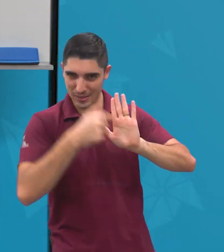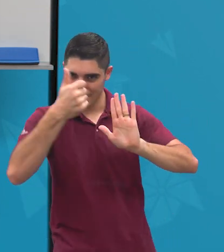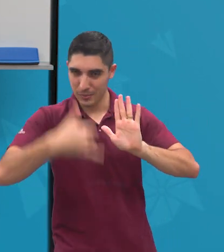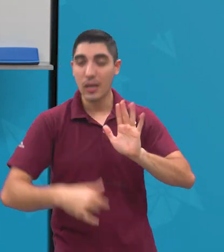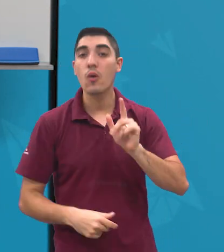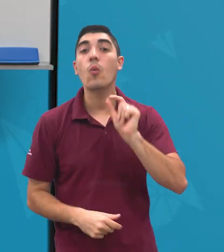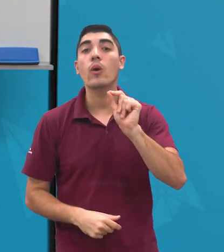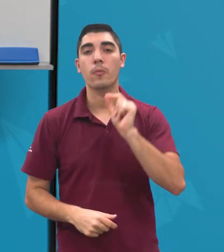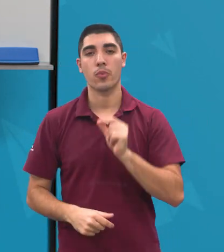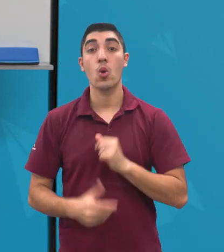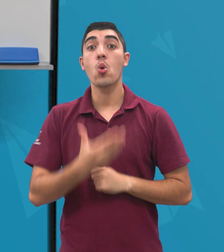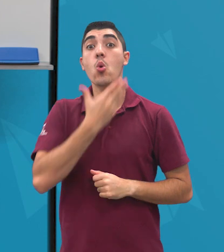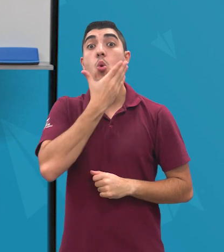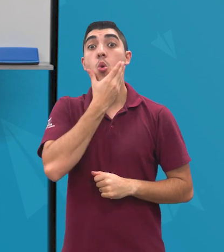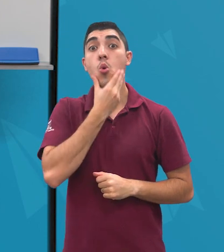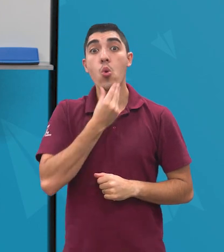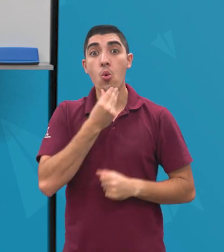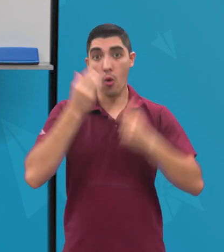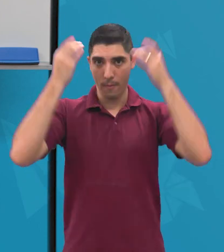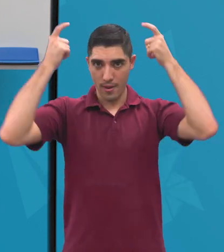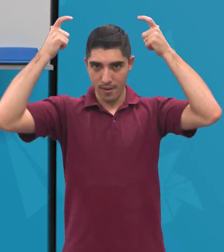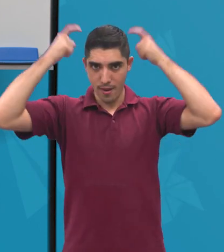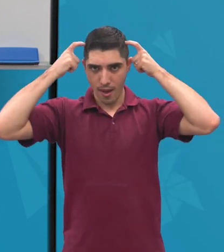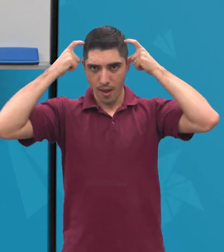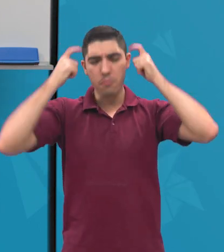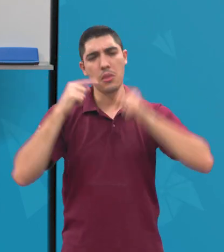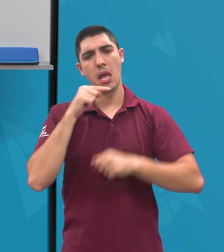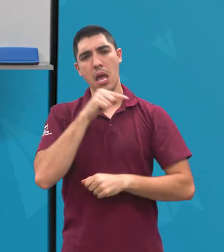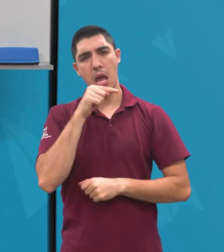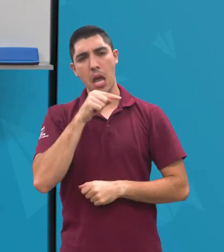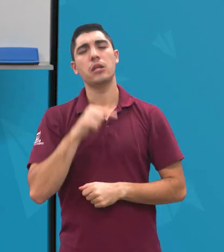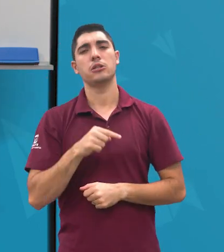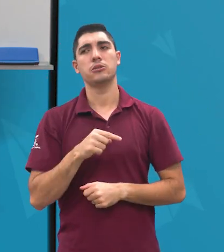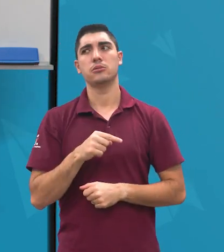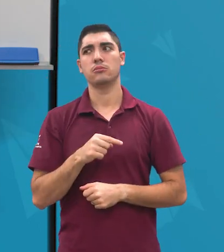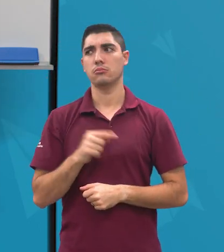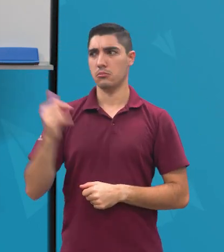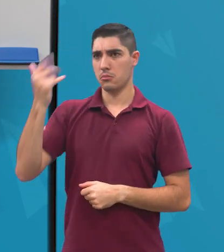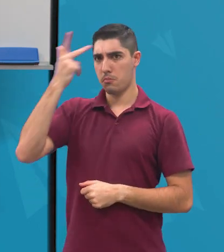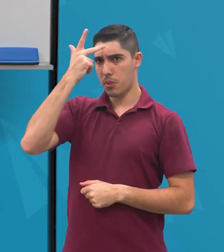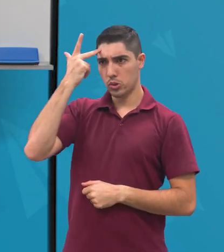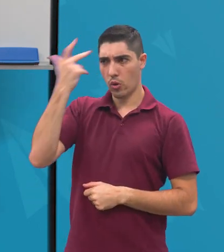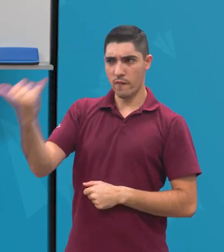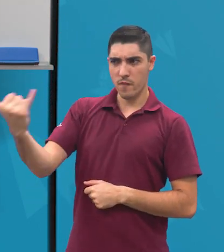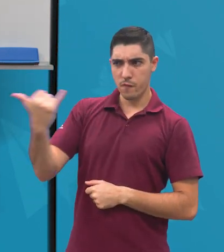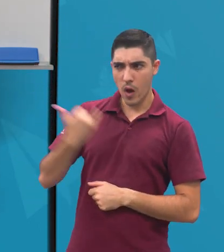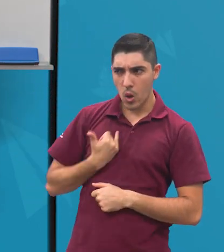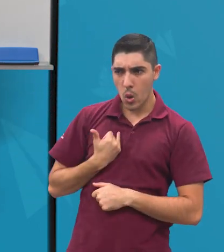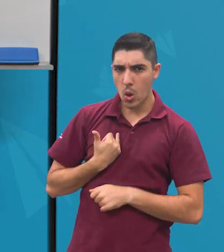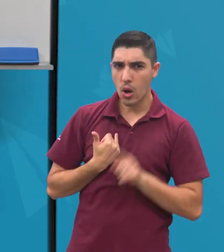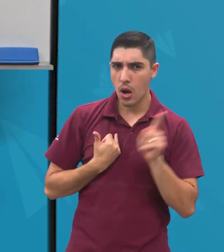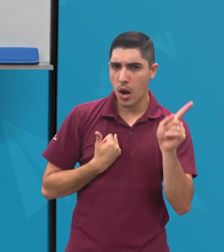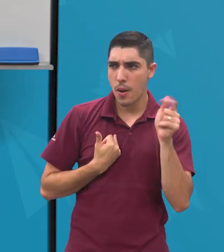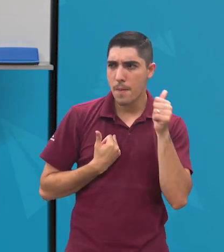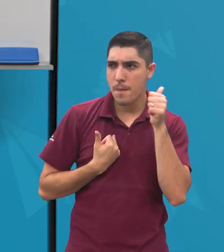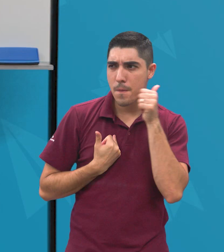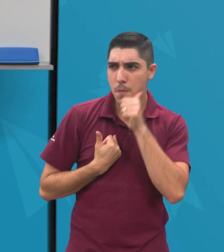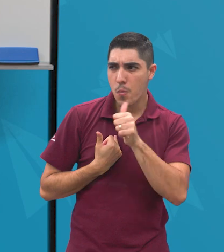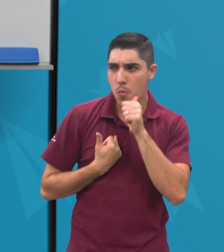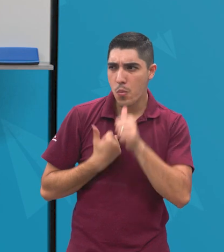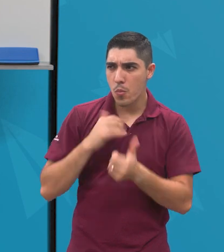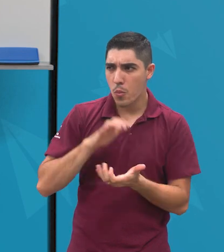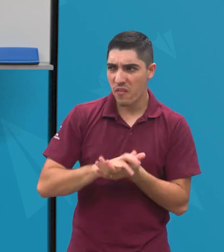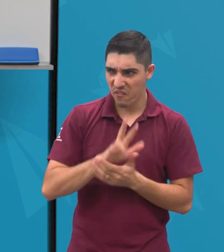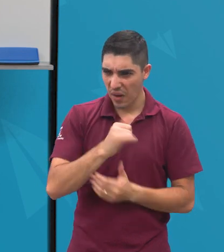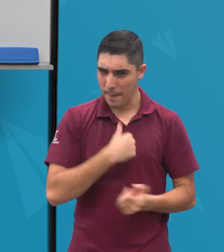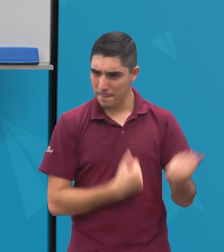o rei tem uma certa perspectiva, é dado um tipo de informação para ele, que é diferente da